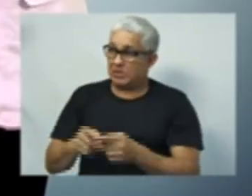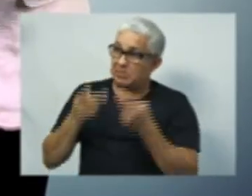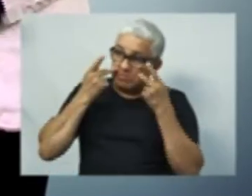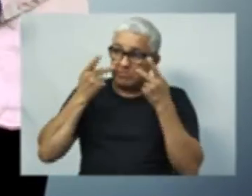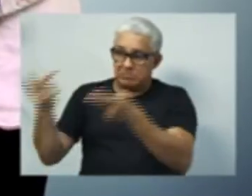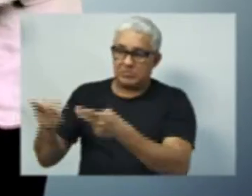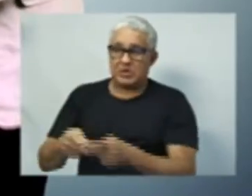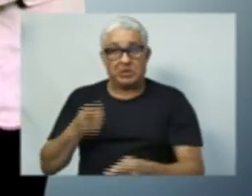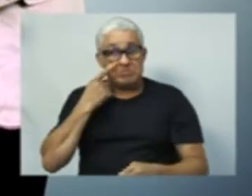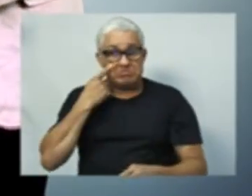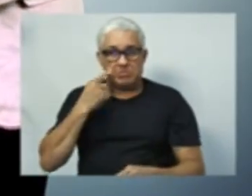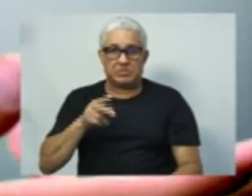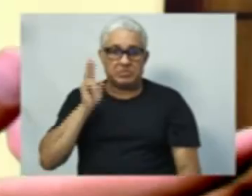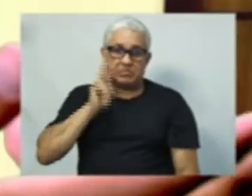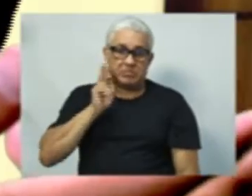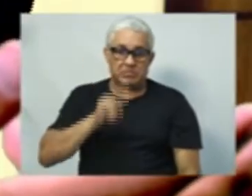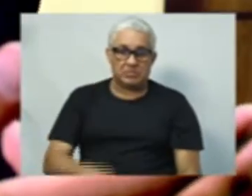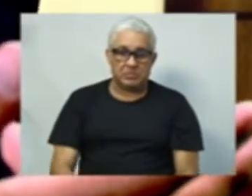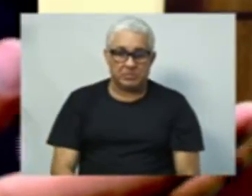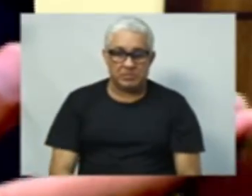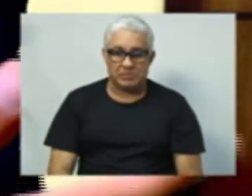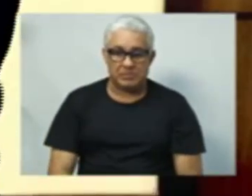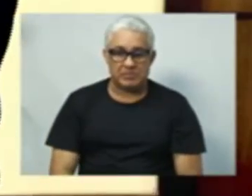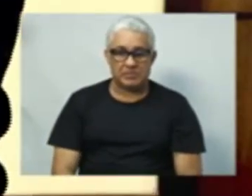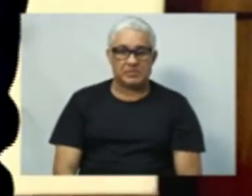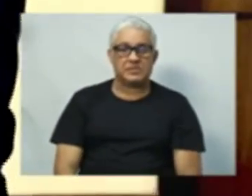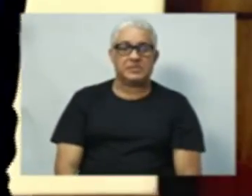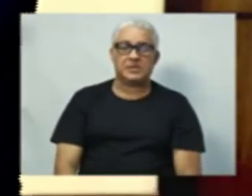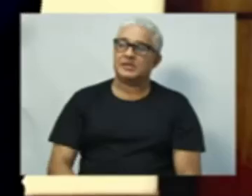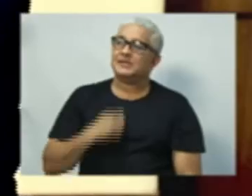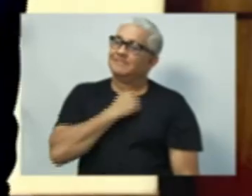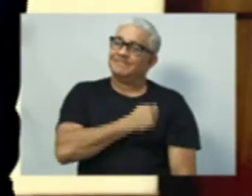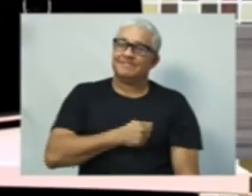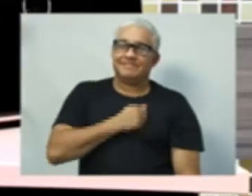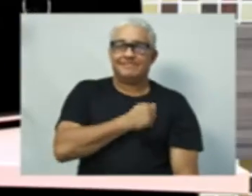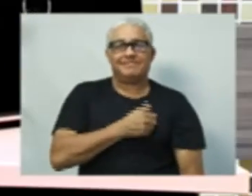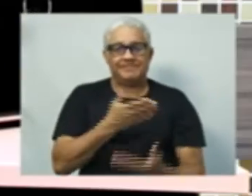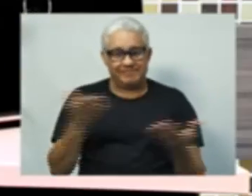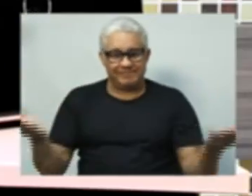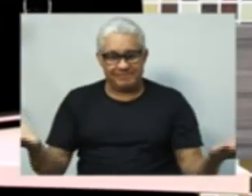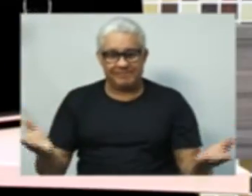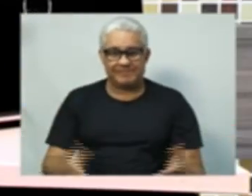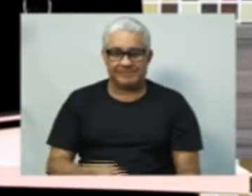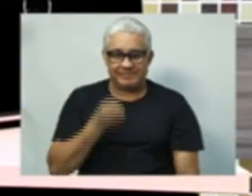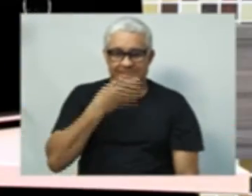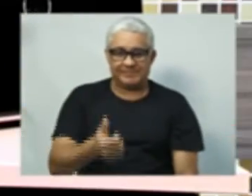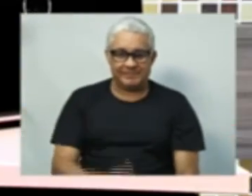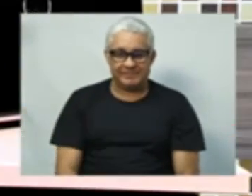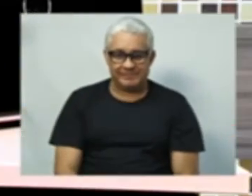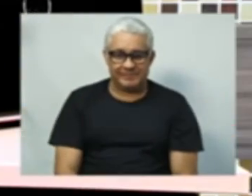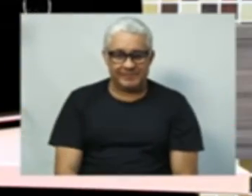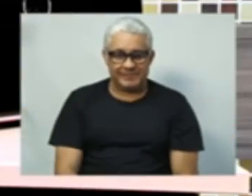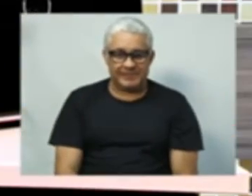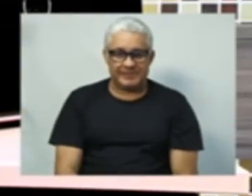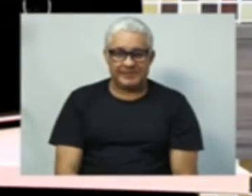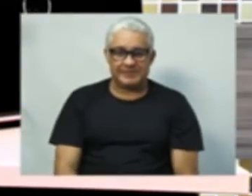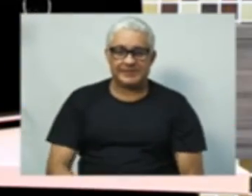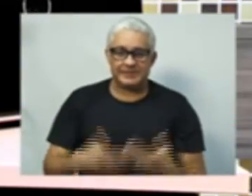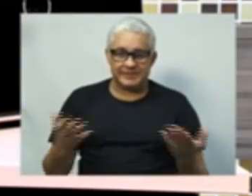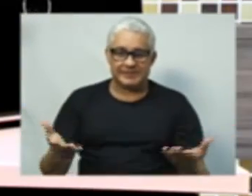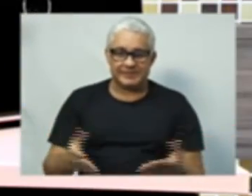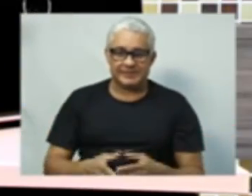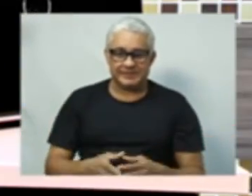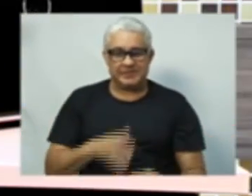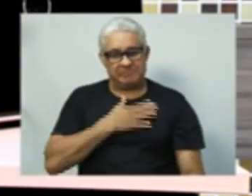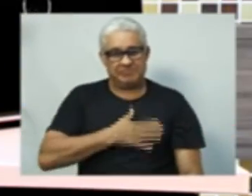Acompanhe só essa história. O meu irmão, tava com saudade de você, meu filho. Você tá bem? Tô bem, e você? Como é que tá?